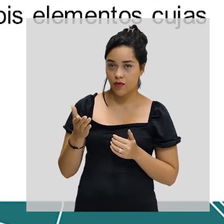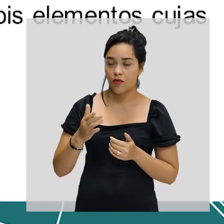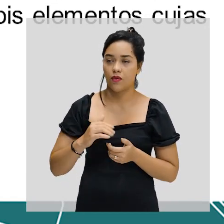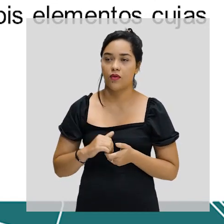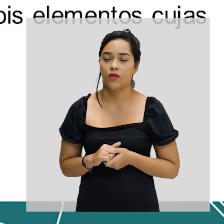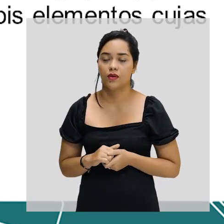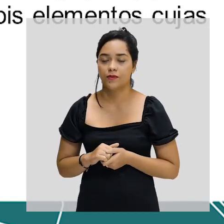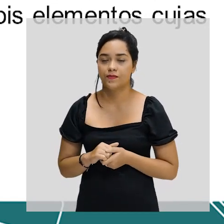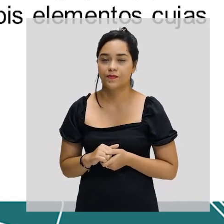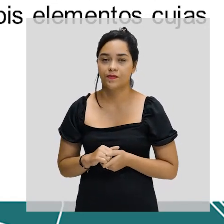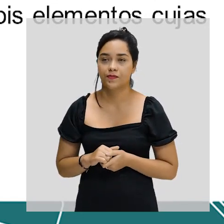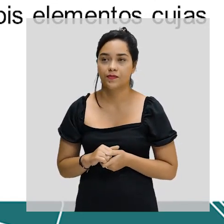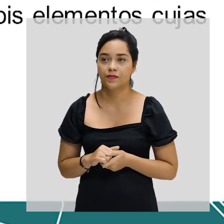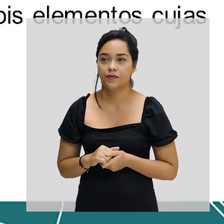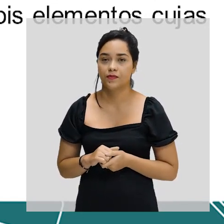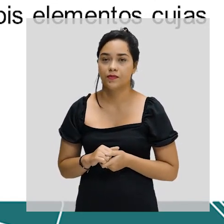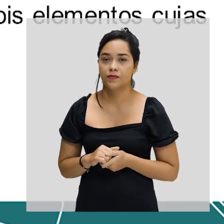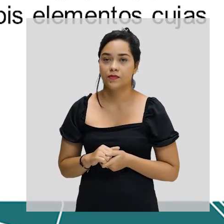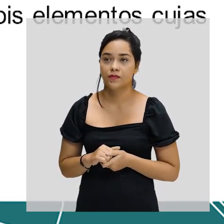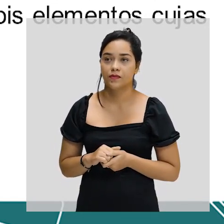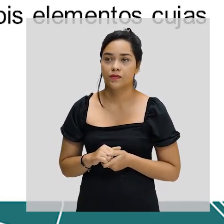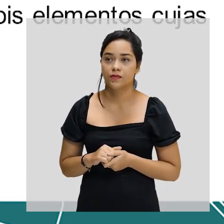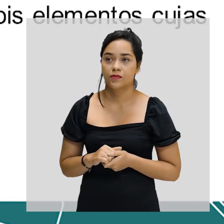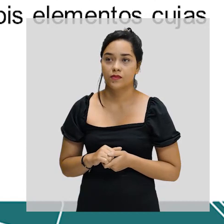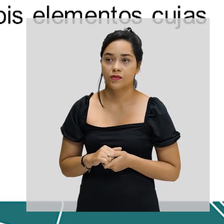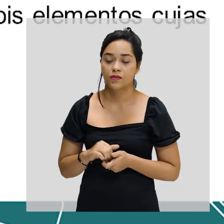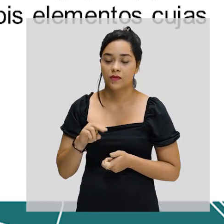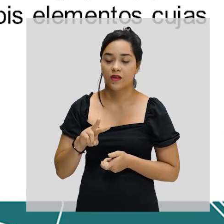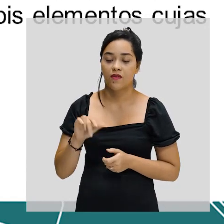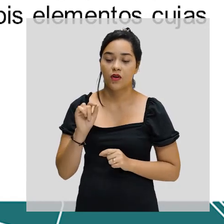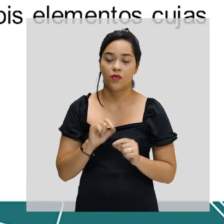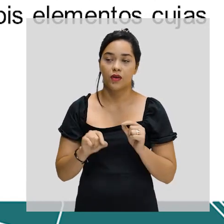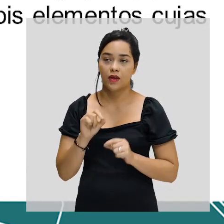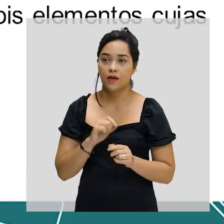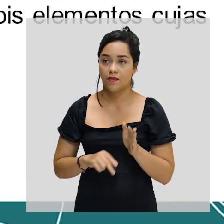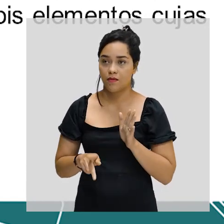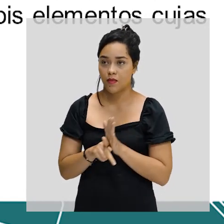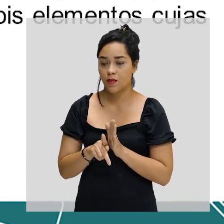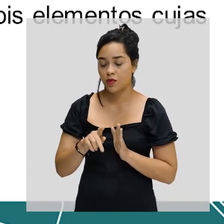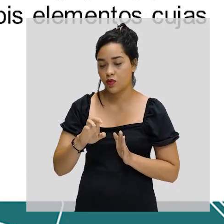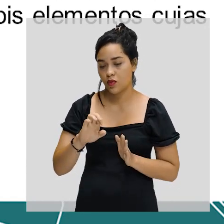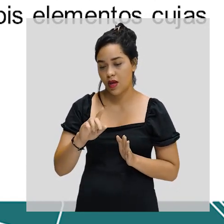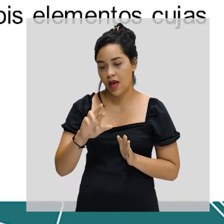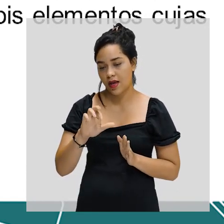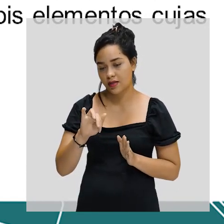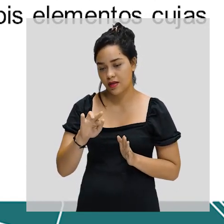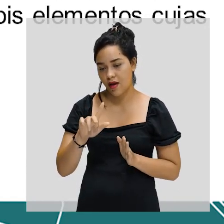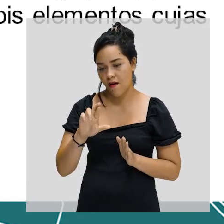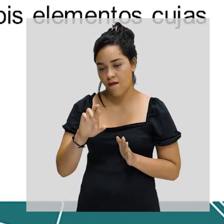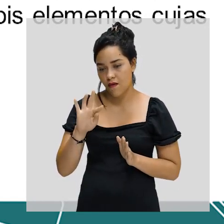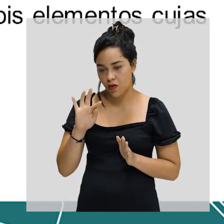é jogar para fora, tá certo? Que vai agir nas partículas do hexafluoreto de urânio,